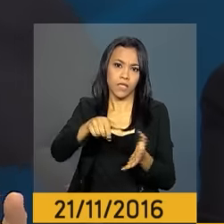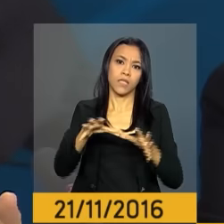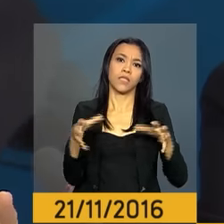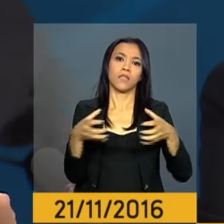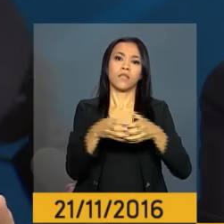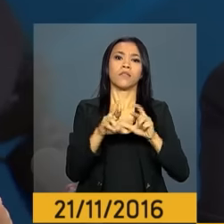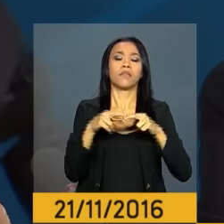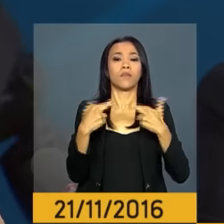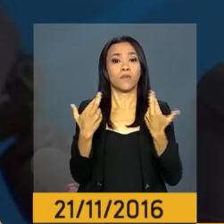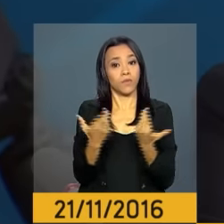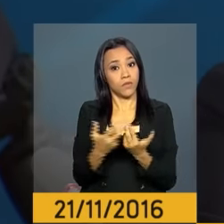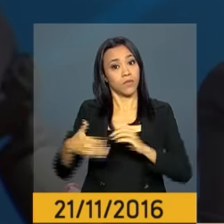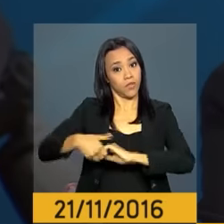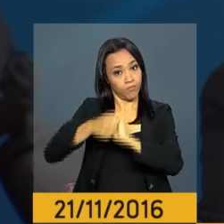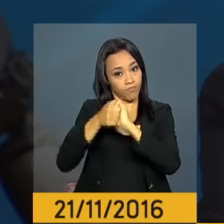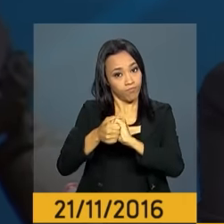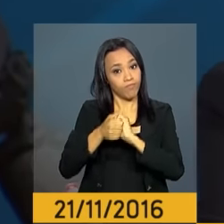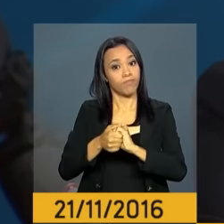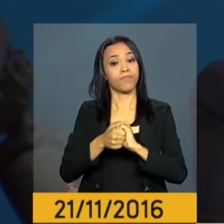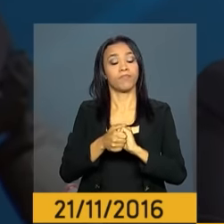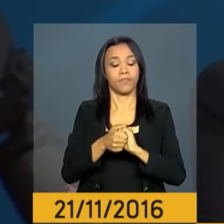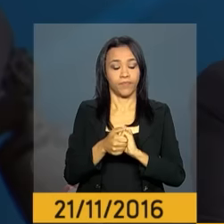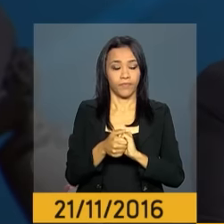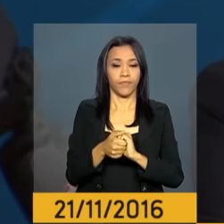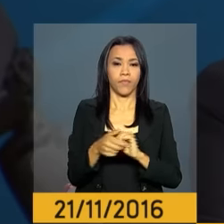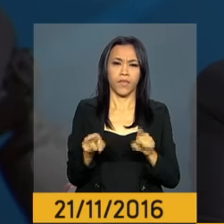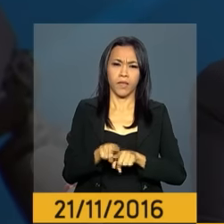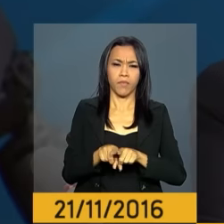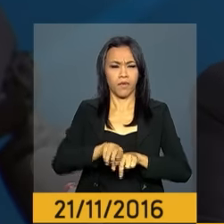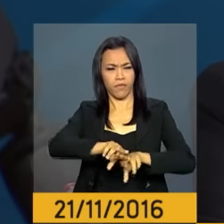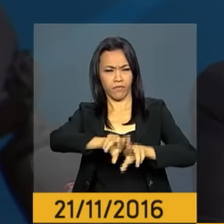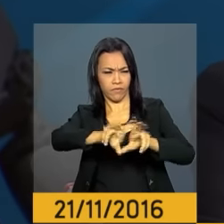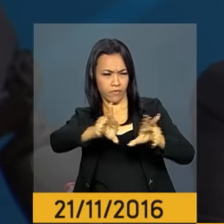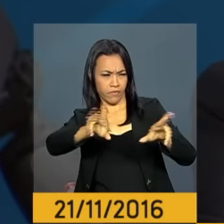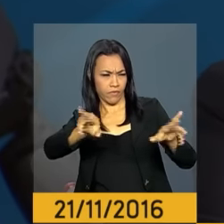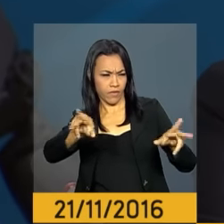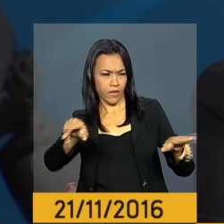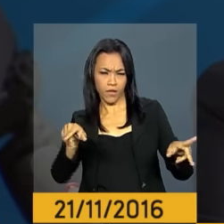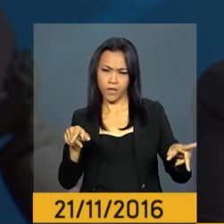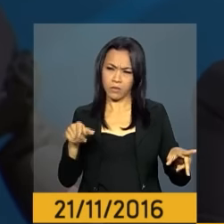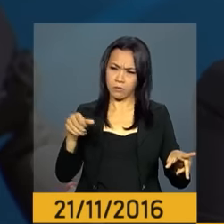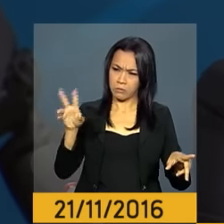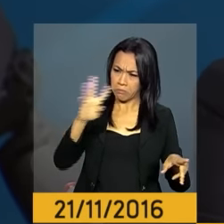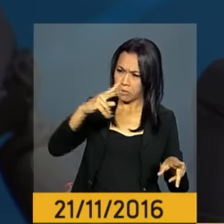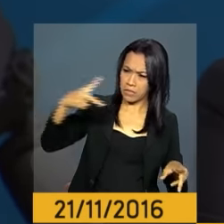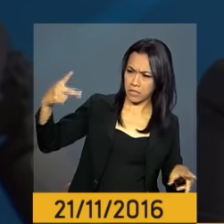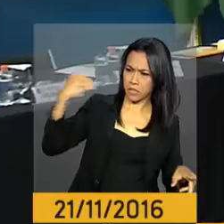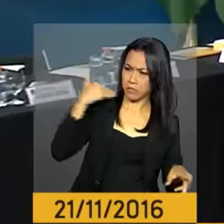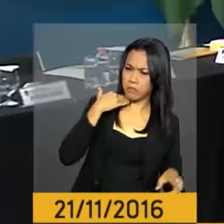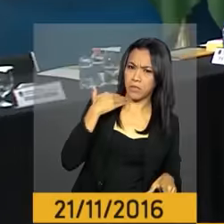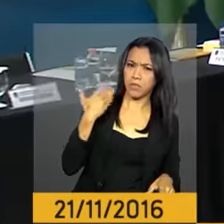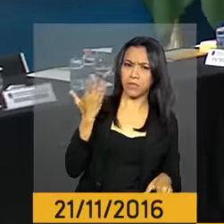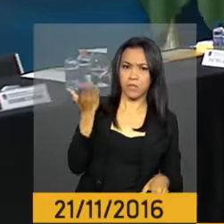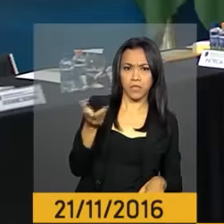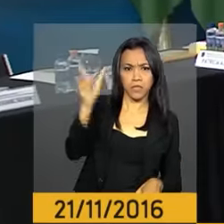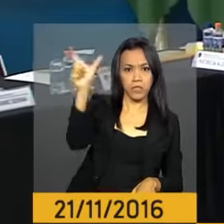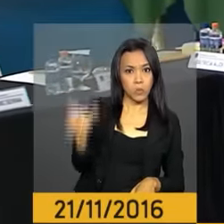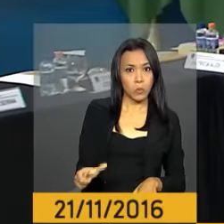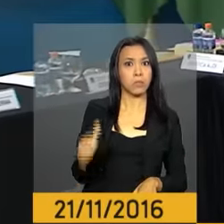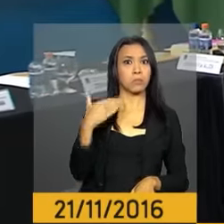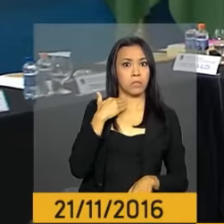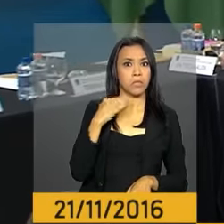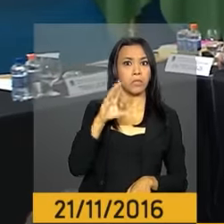reunião, assim como muitos presidentes de bancos, a partir do presidente do Banco